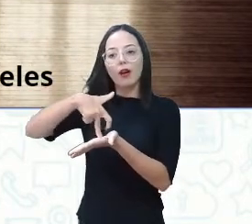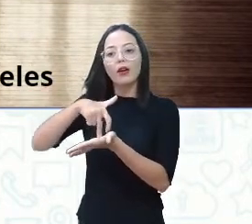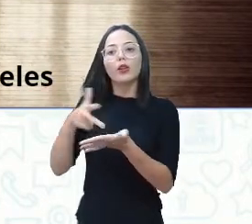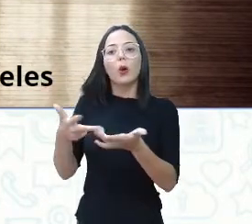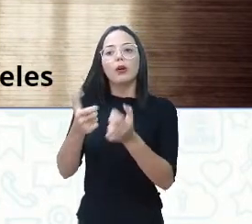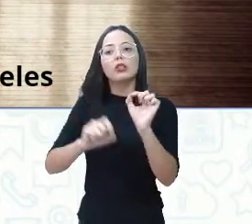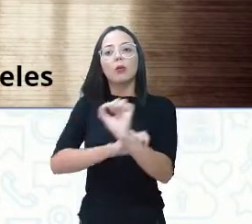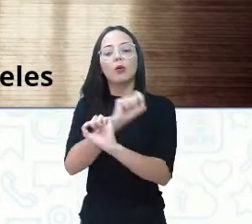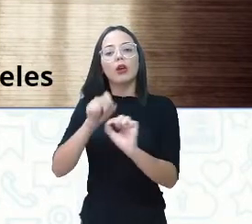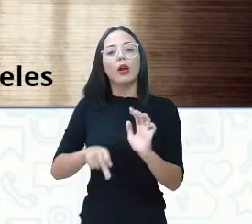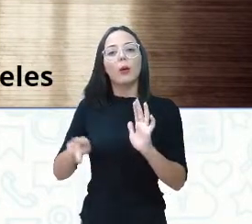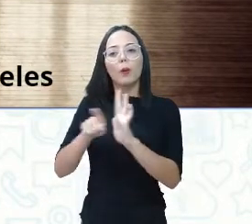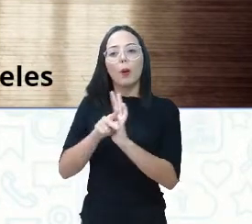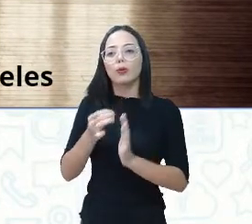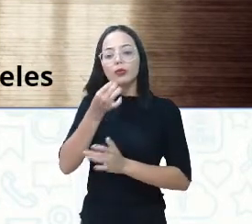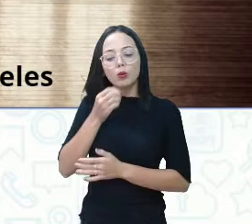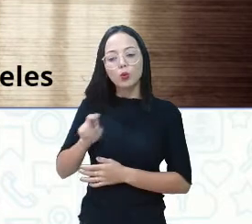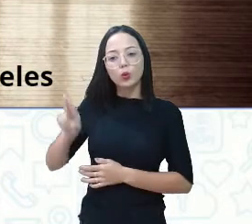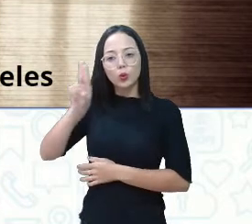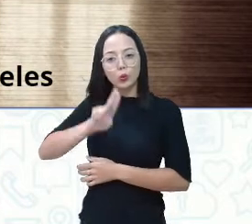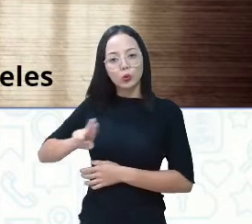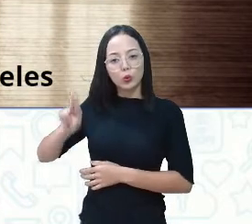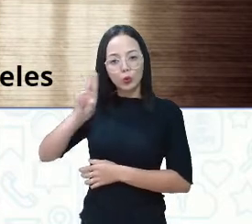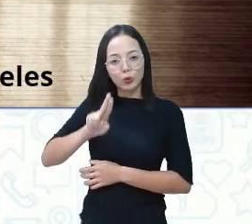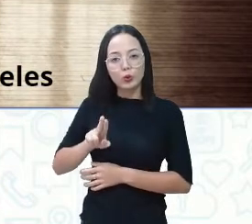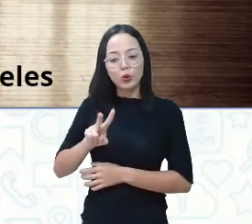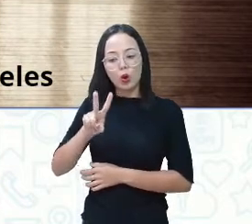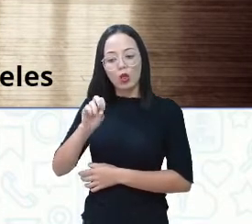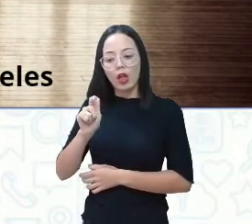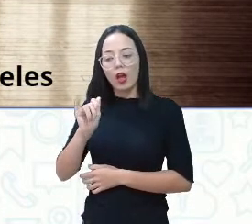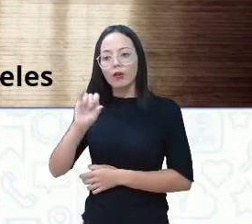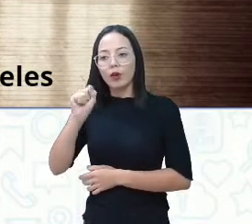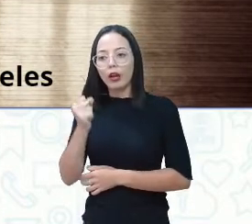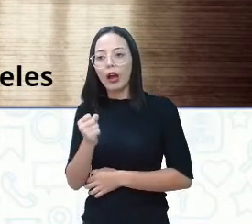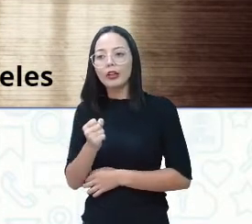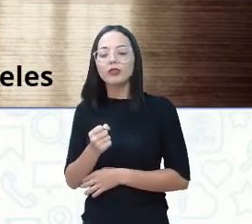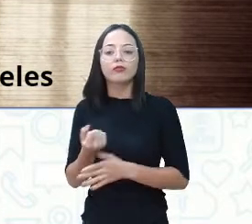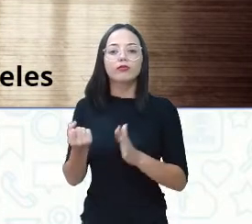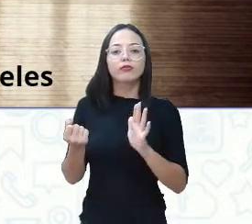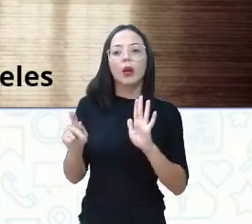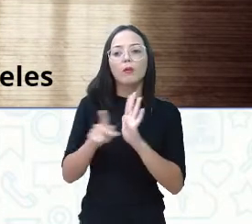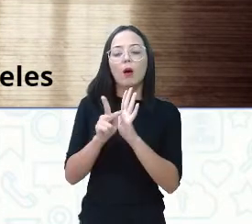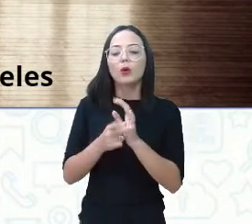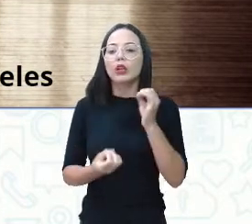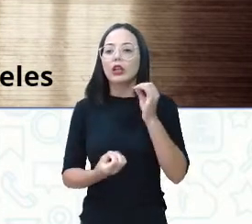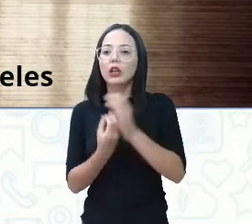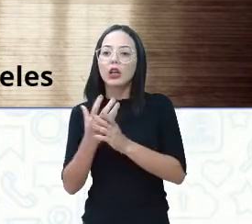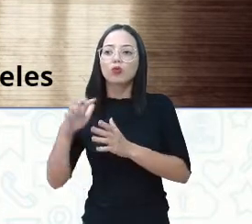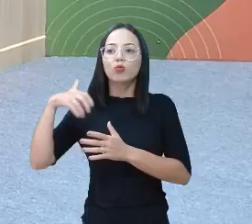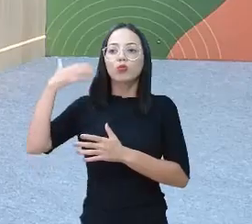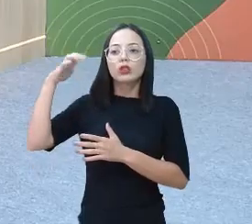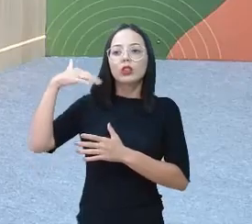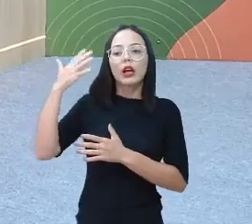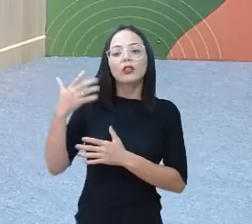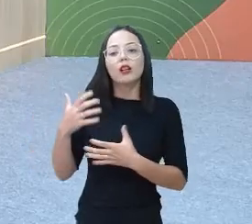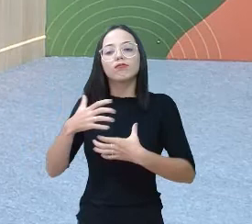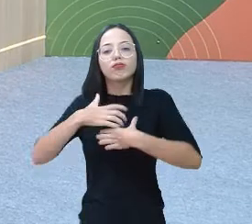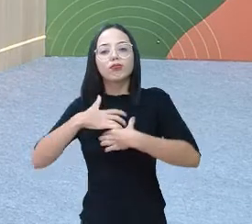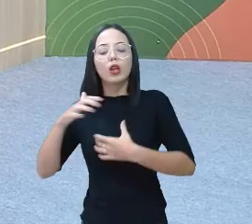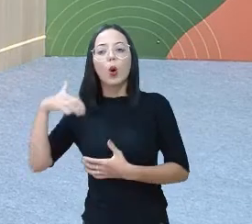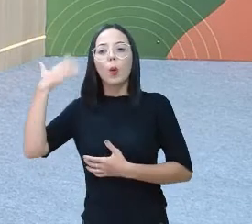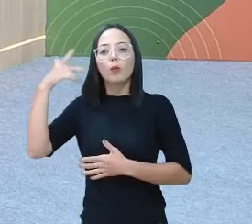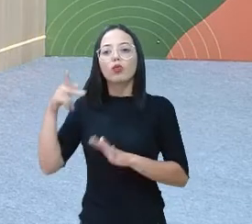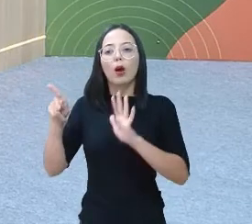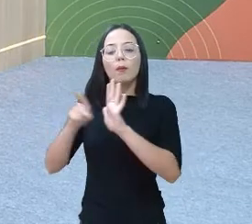insistência na repetição do uso dessas vogais. E essa marca de repetição, criando musicalidade, criando uma coisa que os